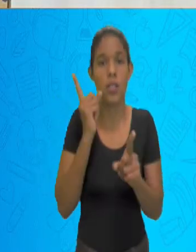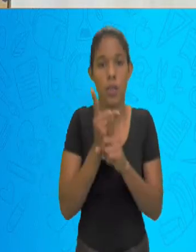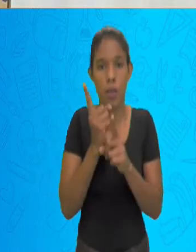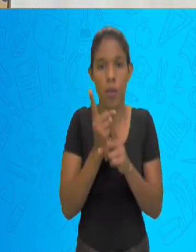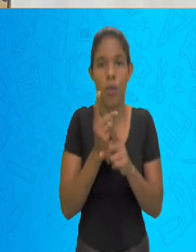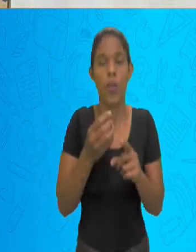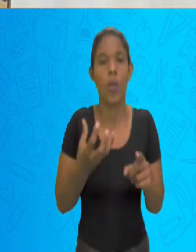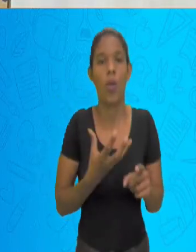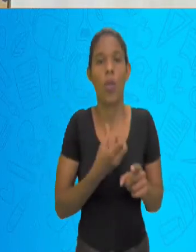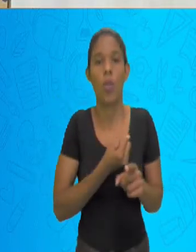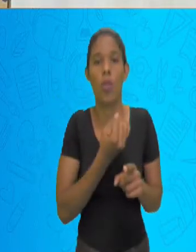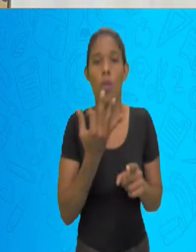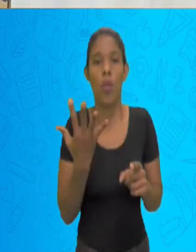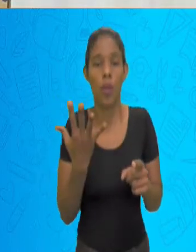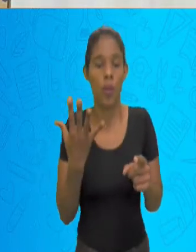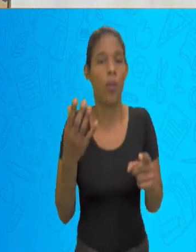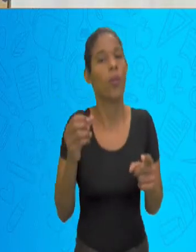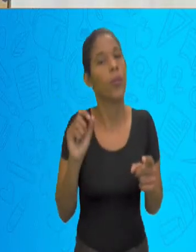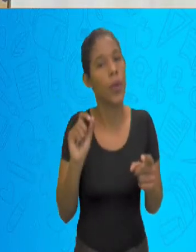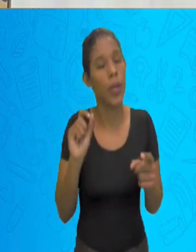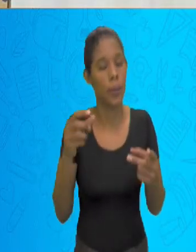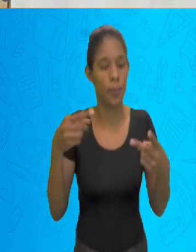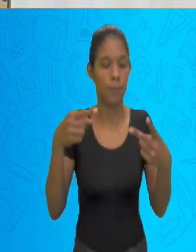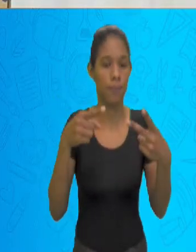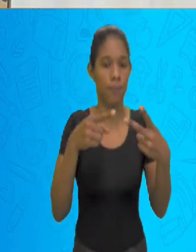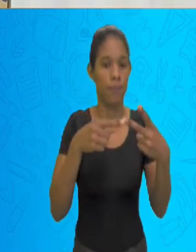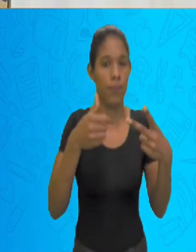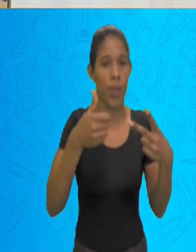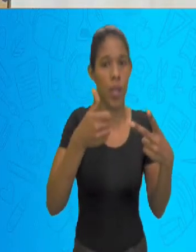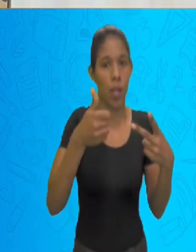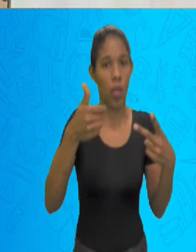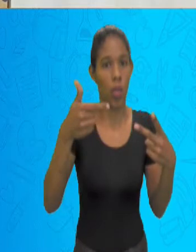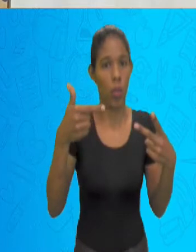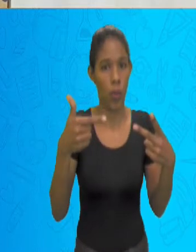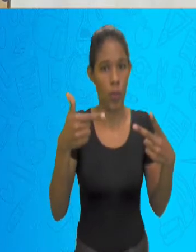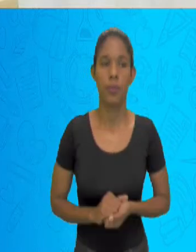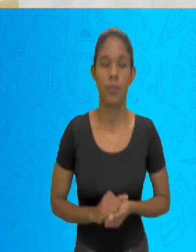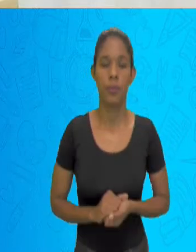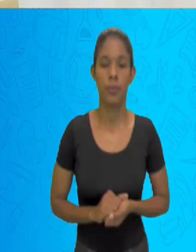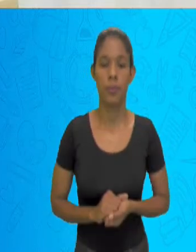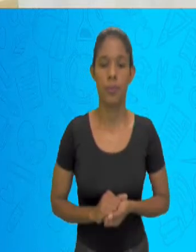dele deu 12 arestas, não foi isso? Anotem aí.